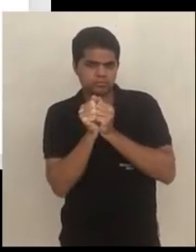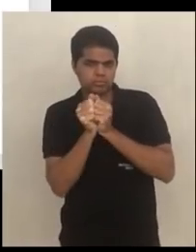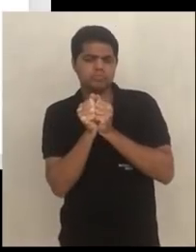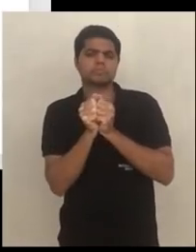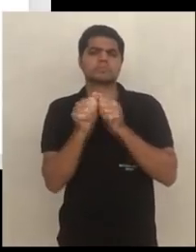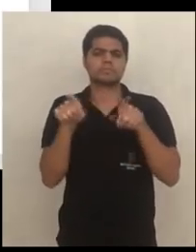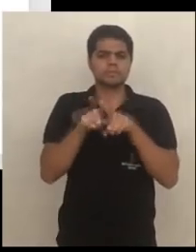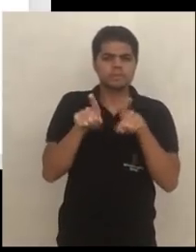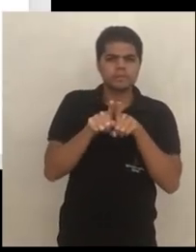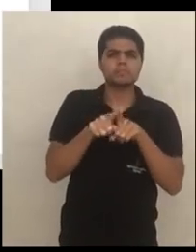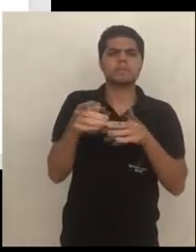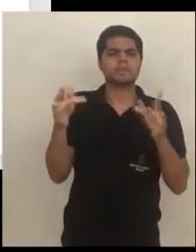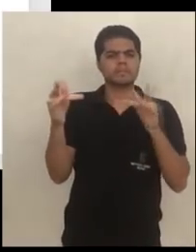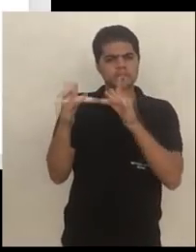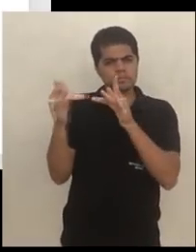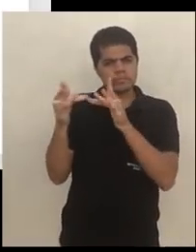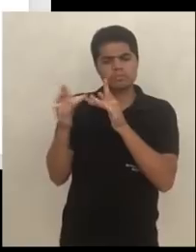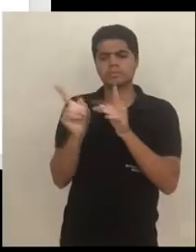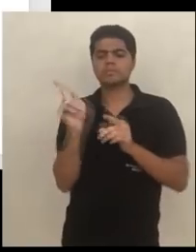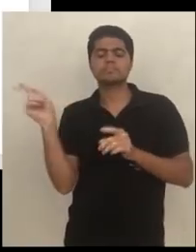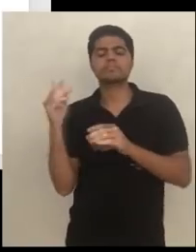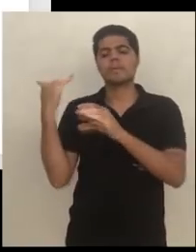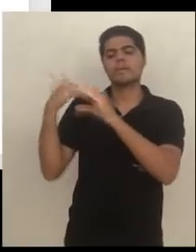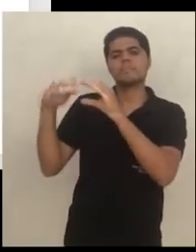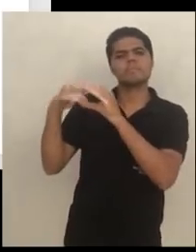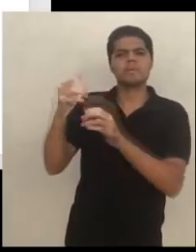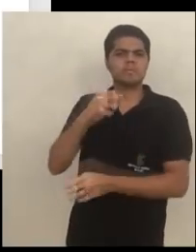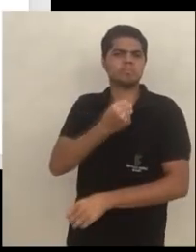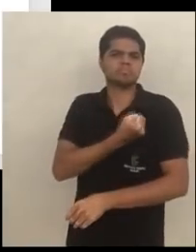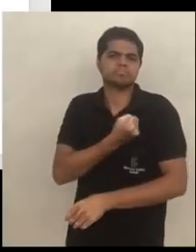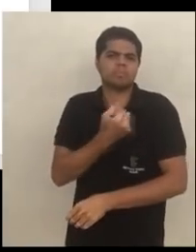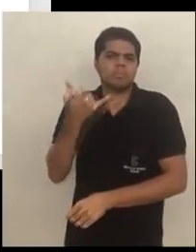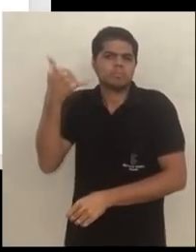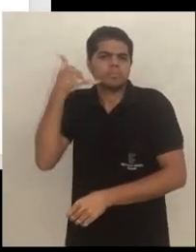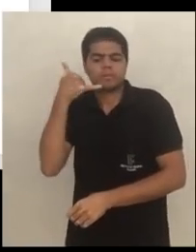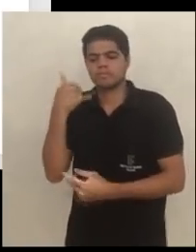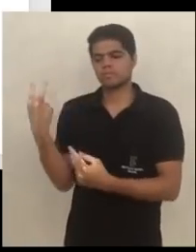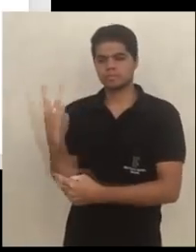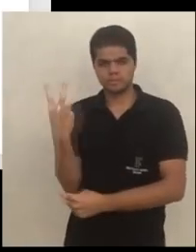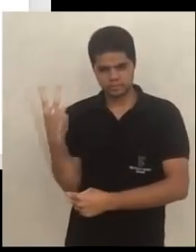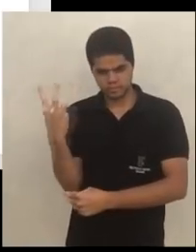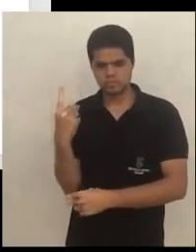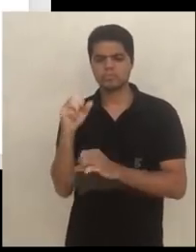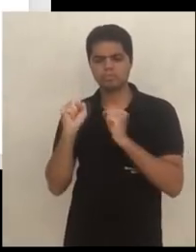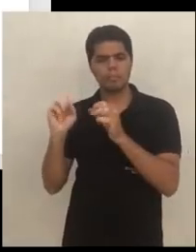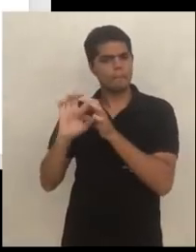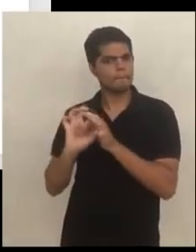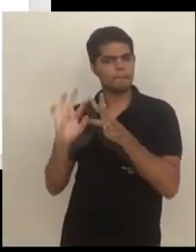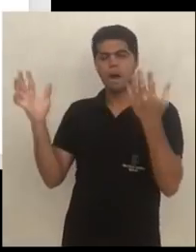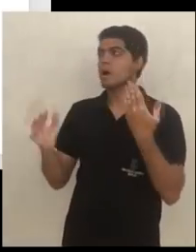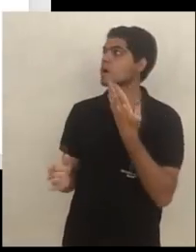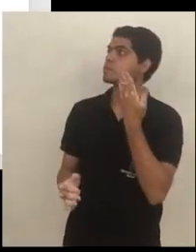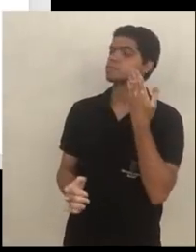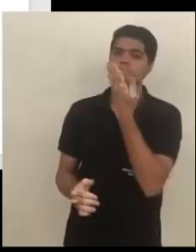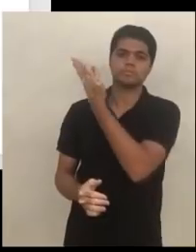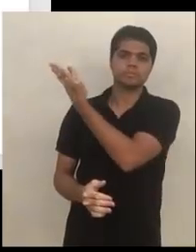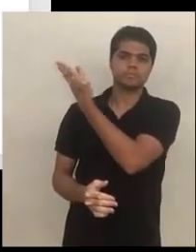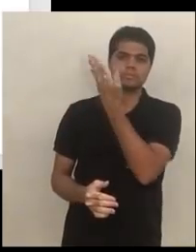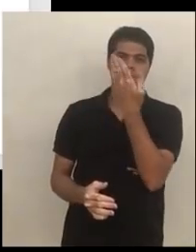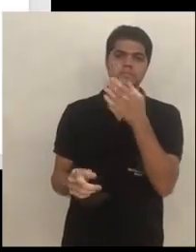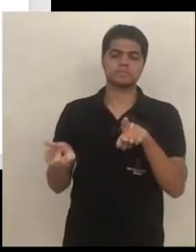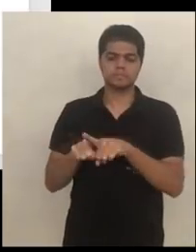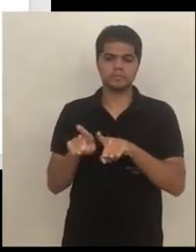comissão, tem um contato delas duas aí que você pode entrar em contato. Pode entrar em contato também comigo? Sim, pode. Com a Leomar também pode. Você quer cadastrar sua